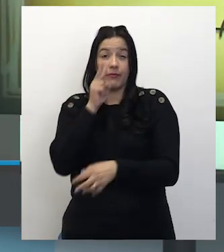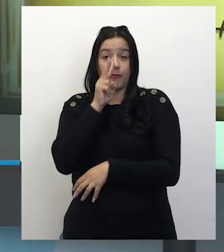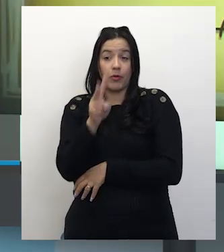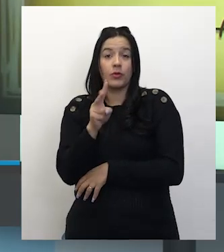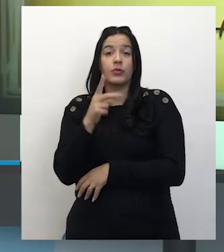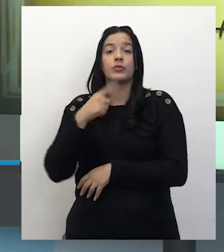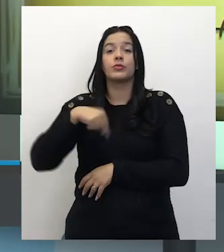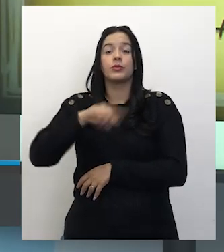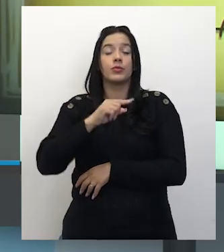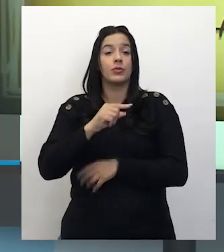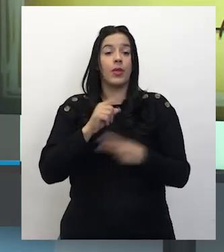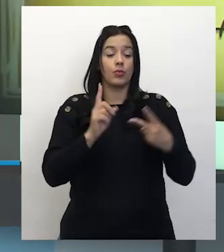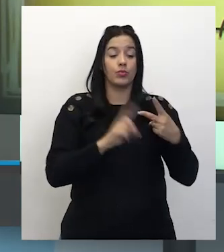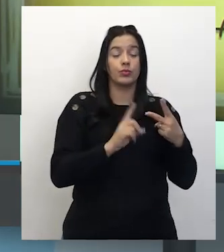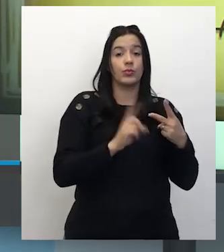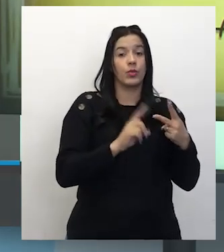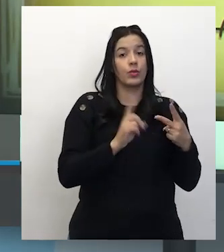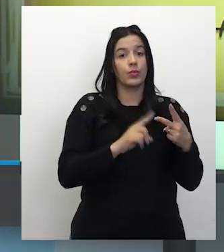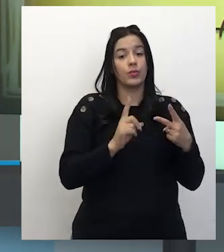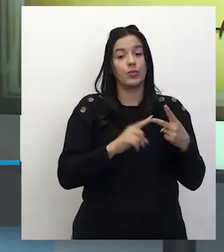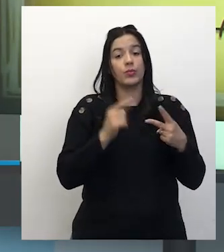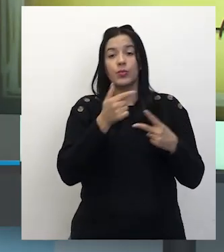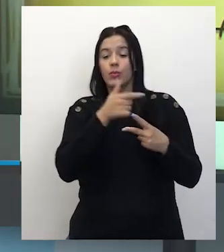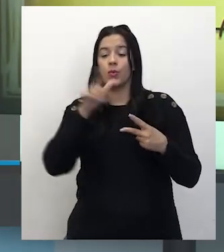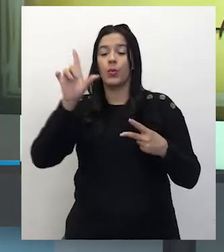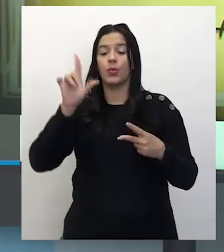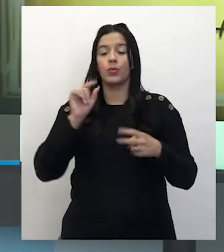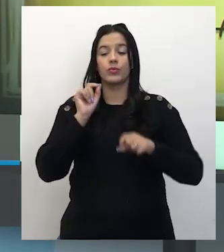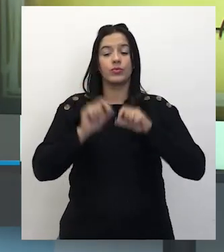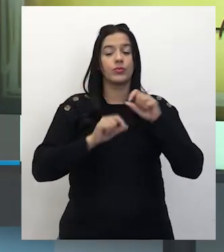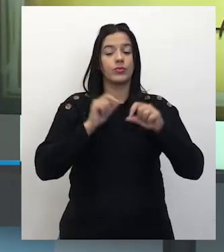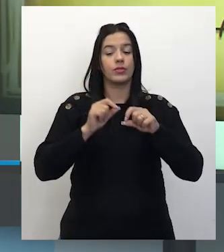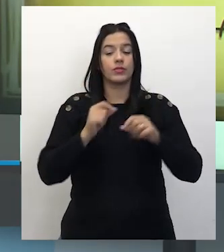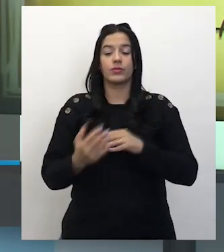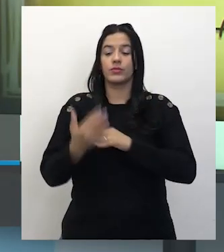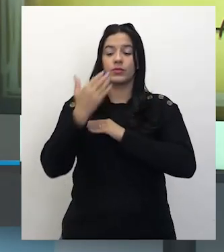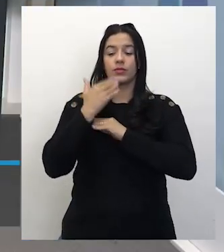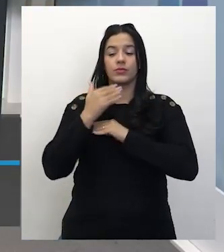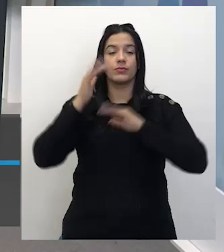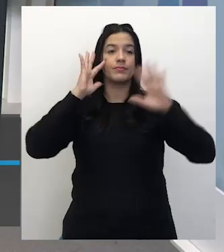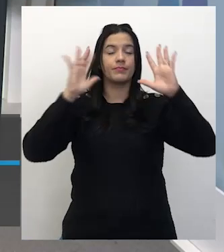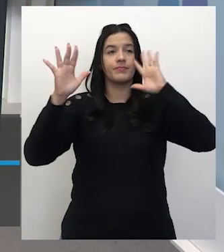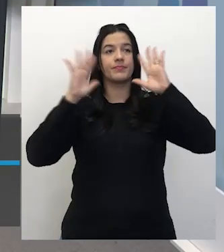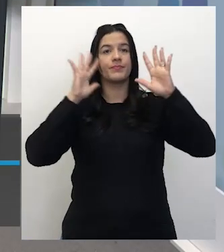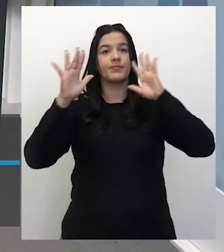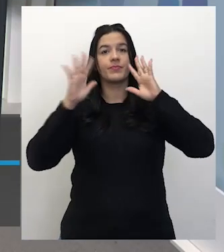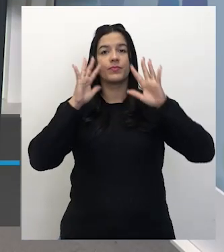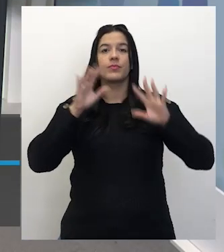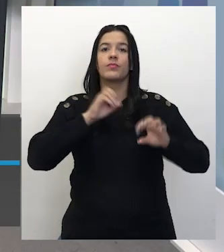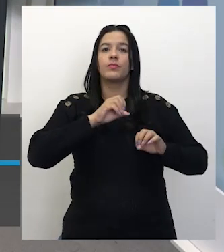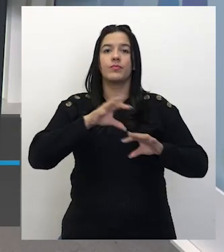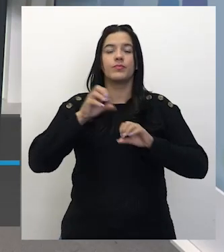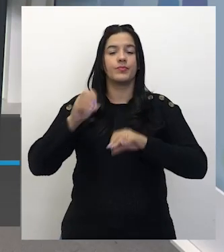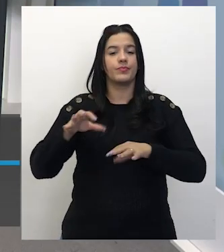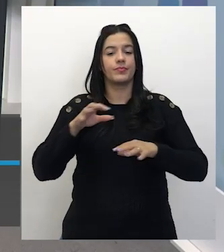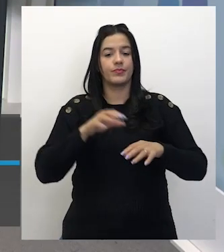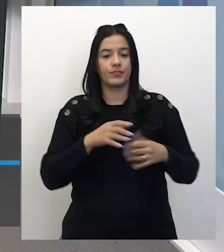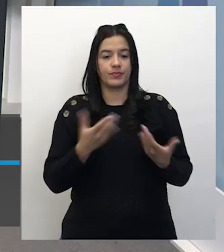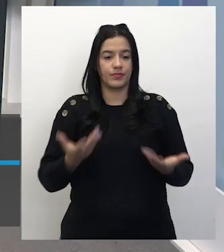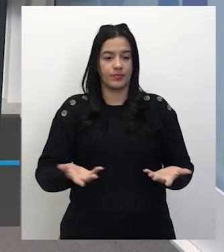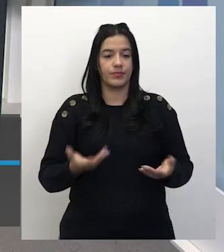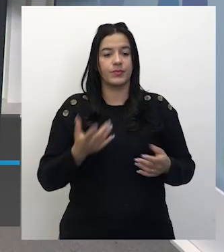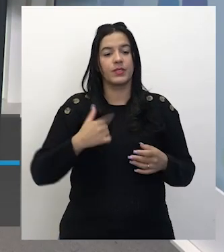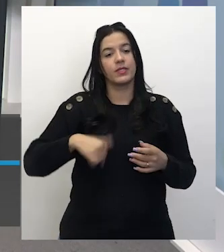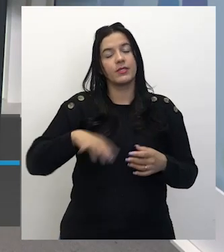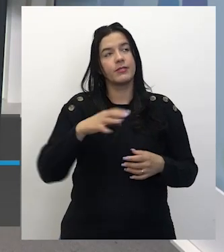outro, ele puxa, é um cordel, não é fábula, mas faz com que a gente lembre um pouquinho, né, Sim, uhum, desse ensinamento das fábulas, tá? Tem um